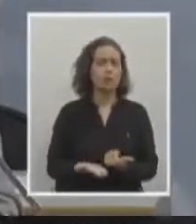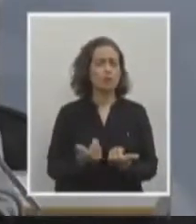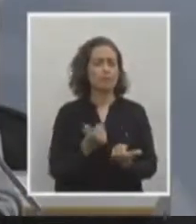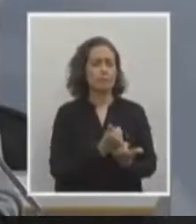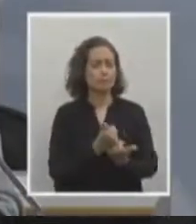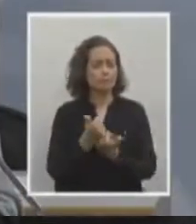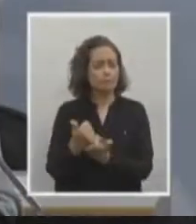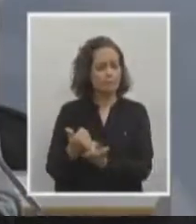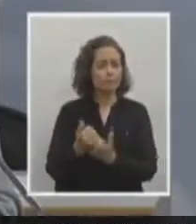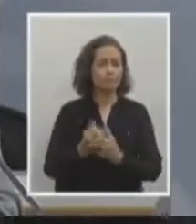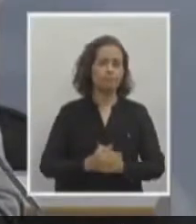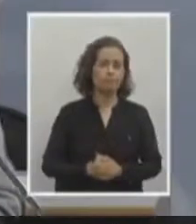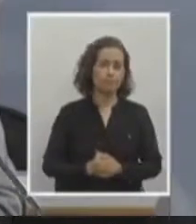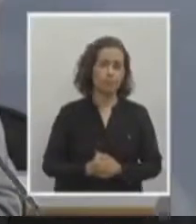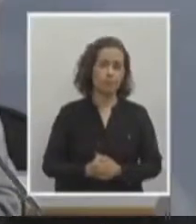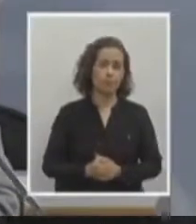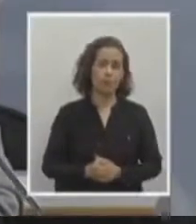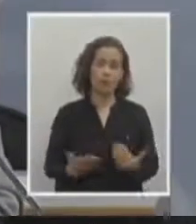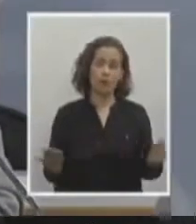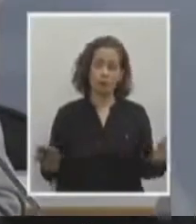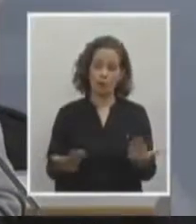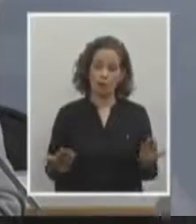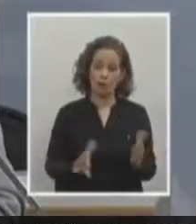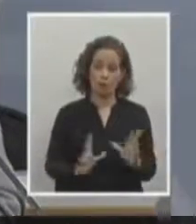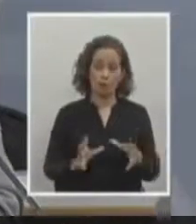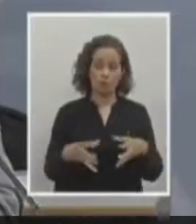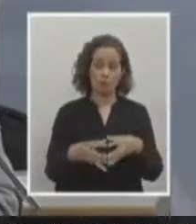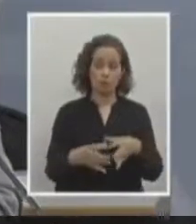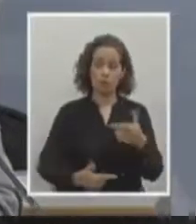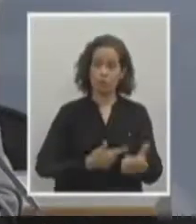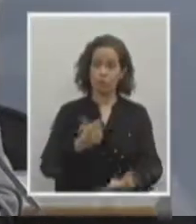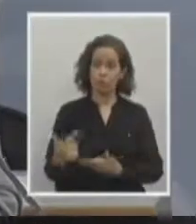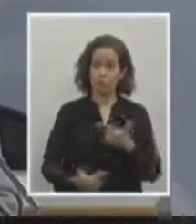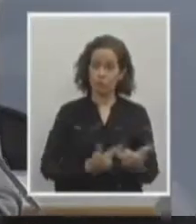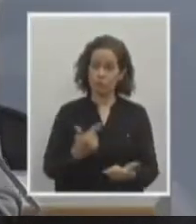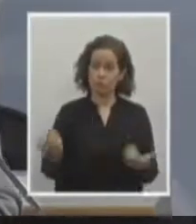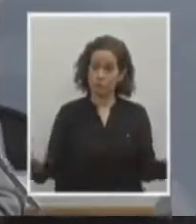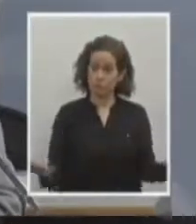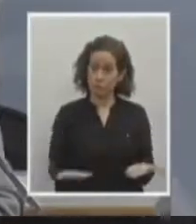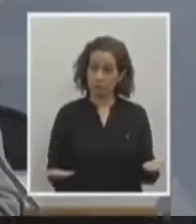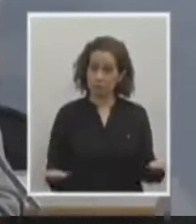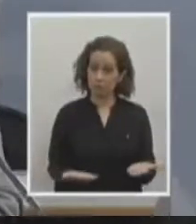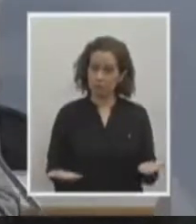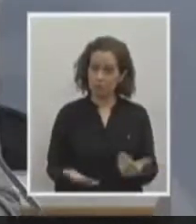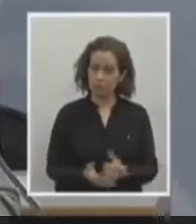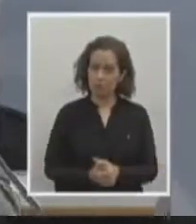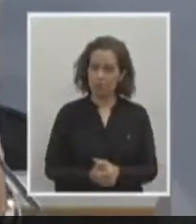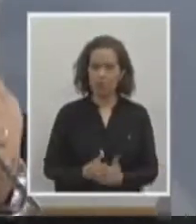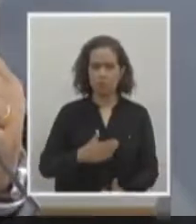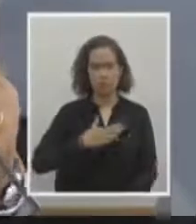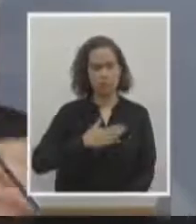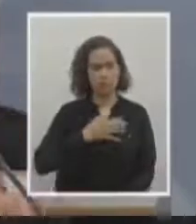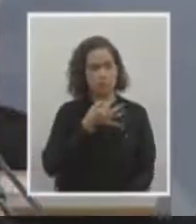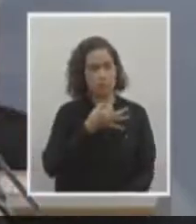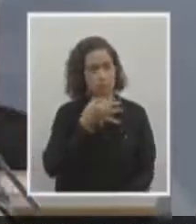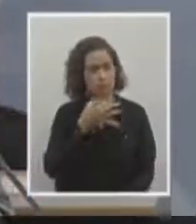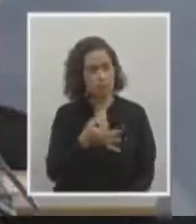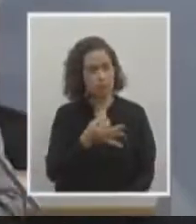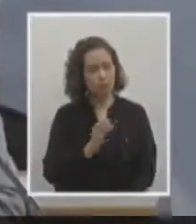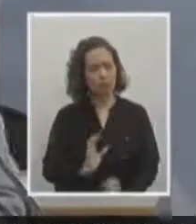estou trabalhando agora, eu acho que, sem sombra de dúvidas, é uma comissão